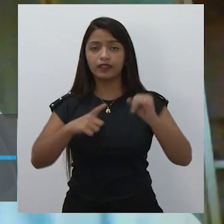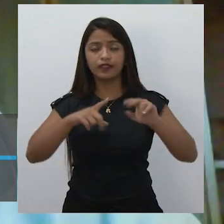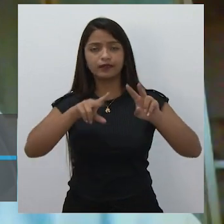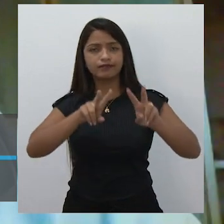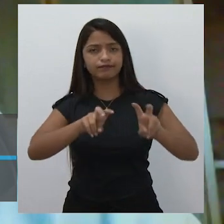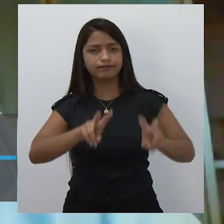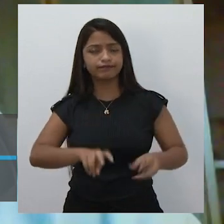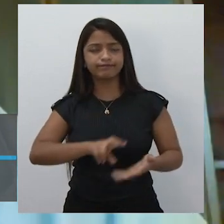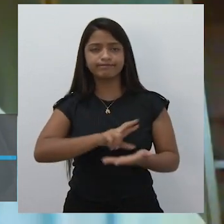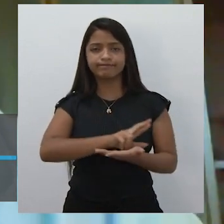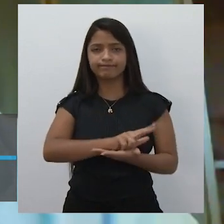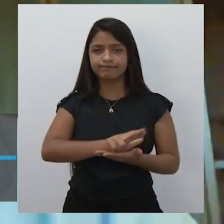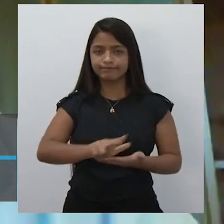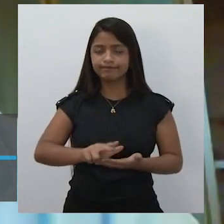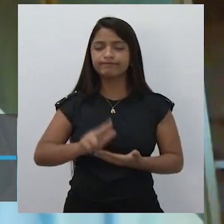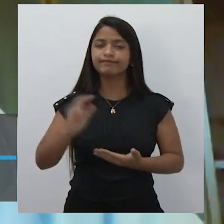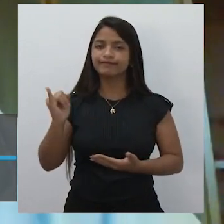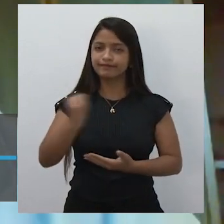questões que estão